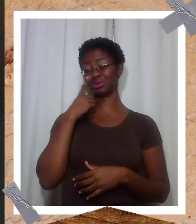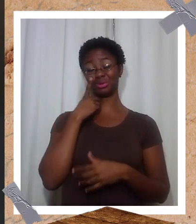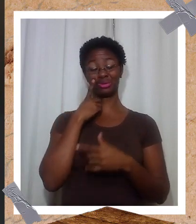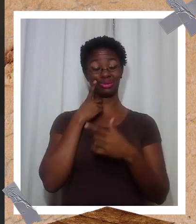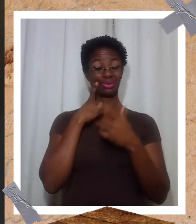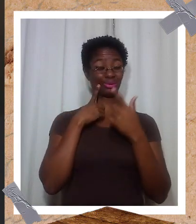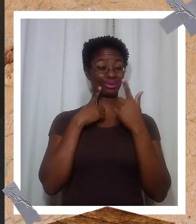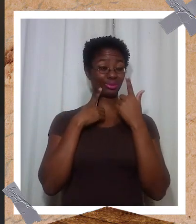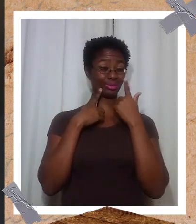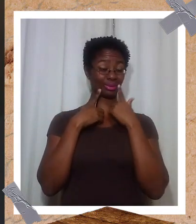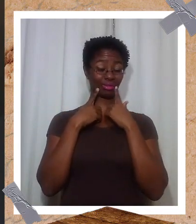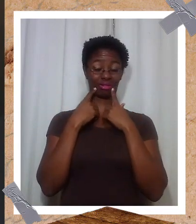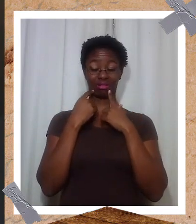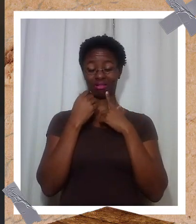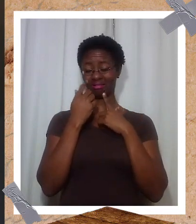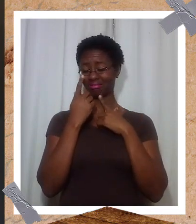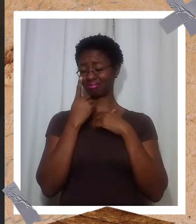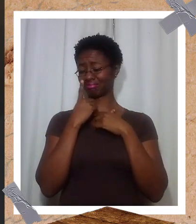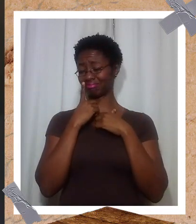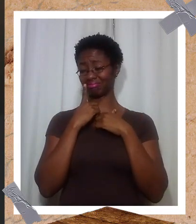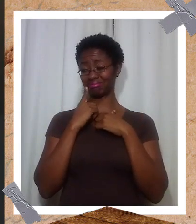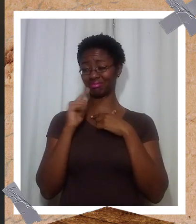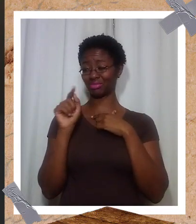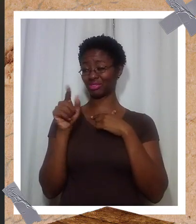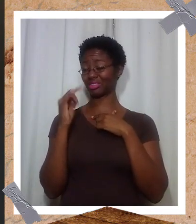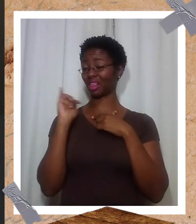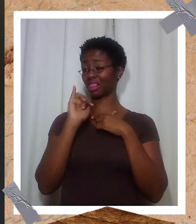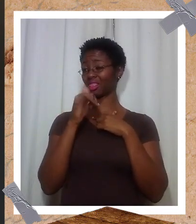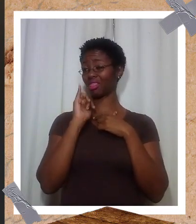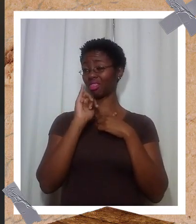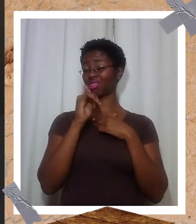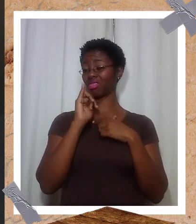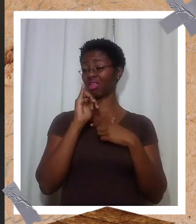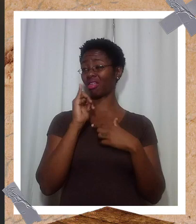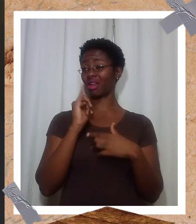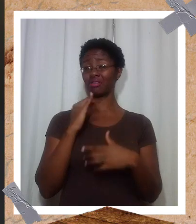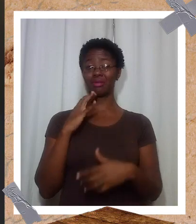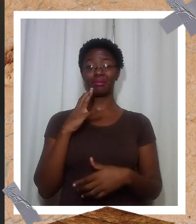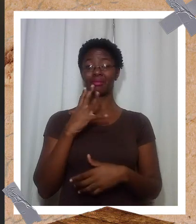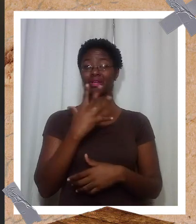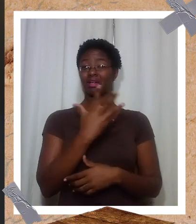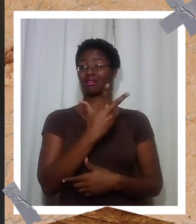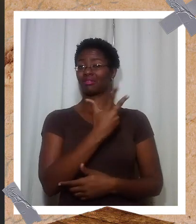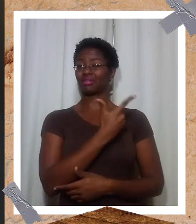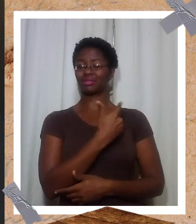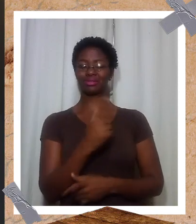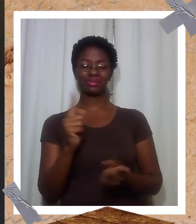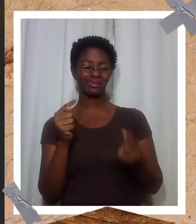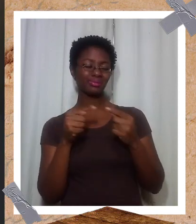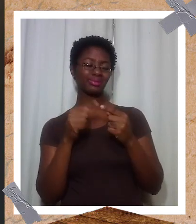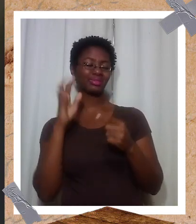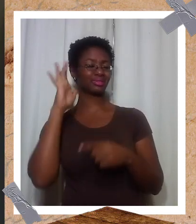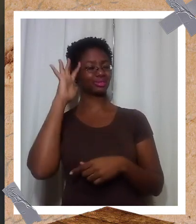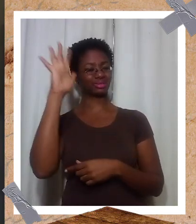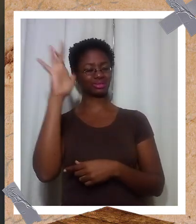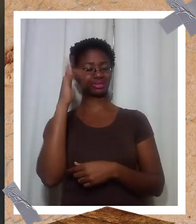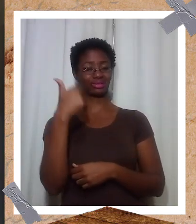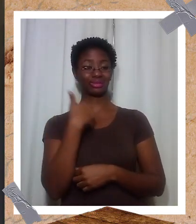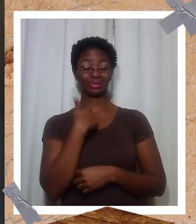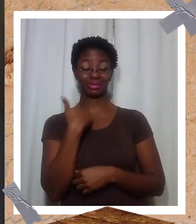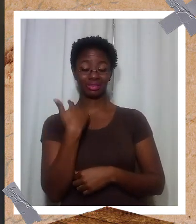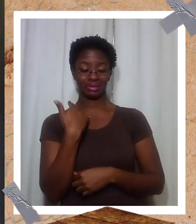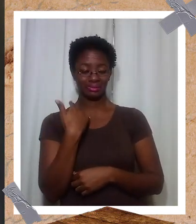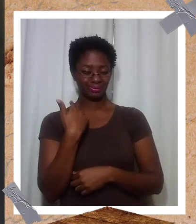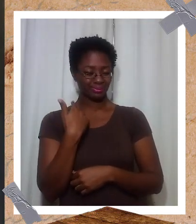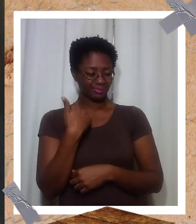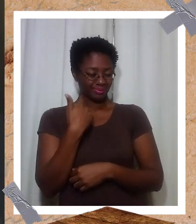seu relato super emocionante relacionado a sonhos, né, cara? Nossa, que eu me